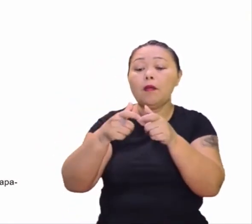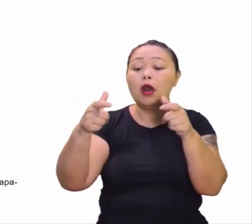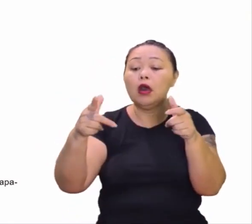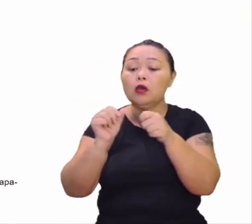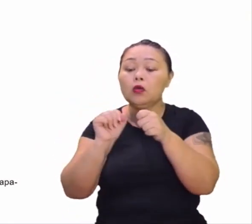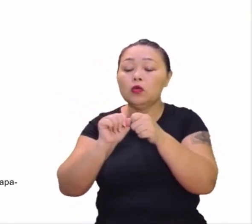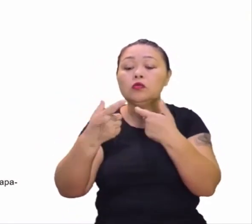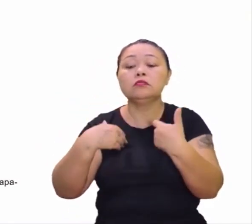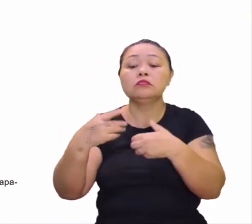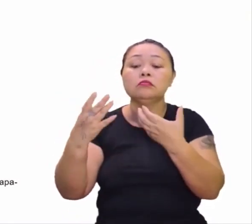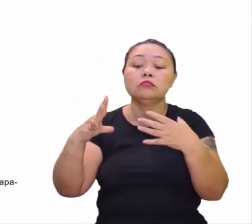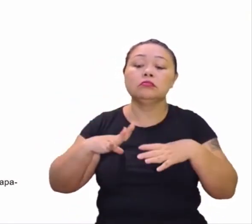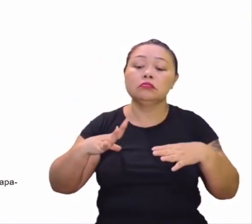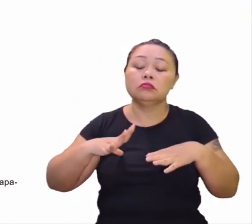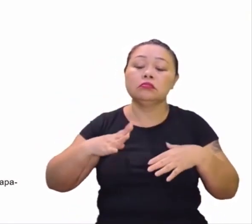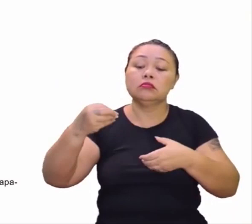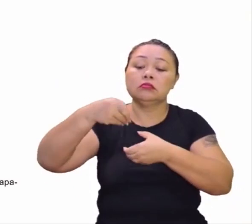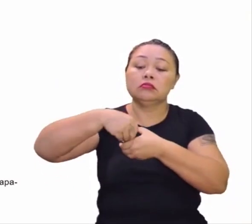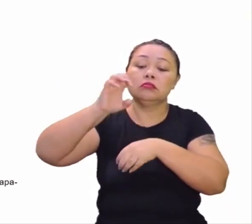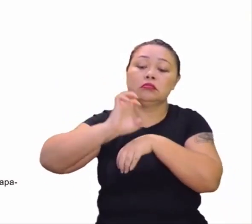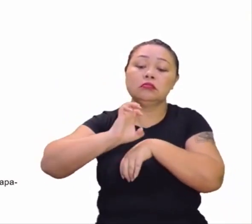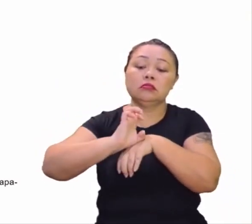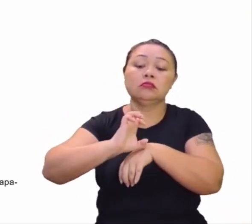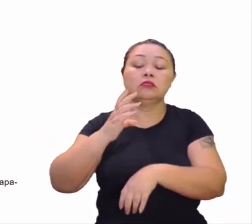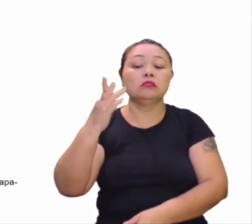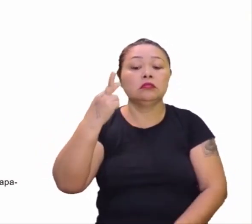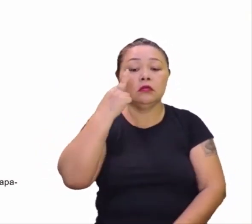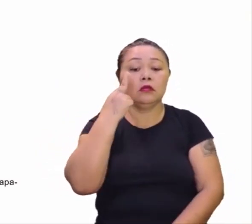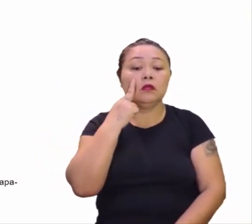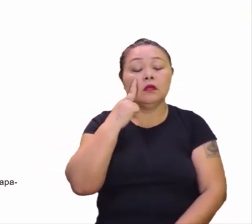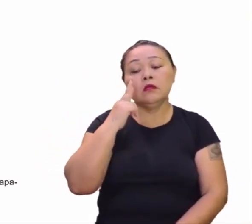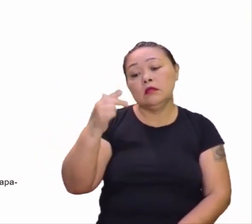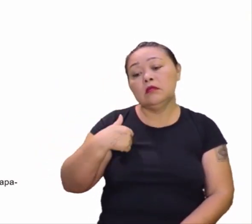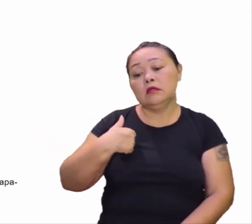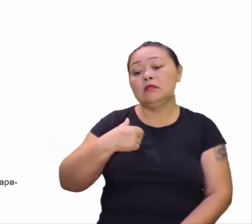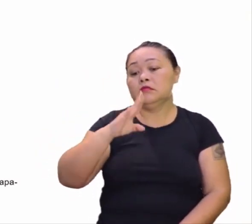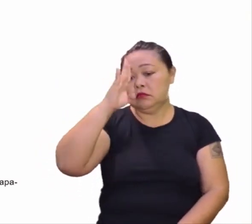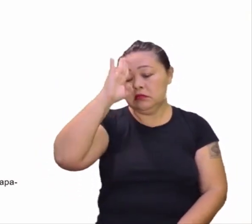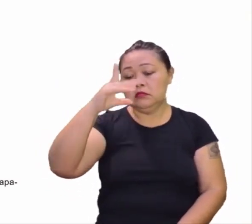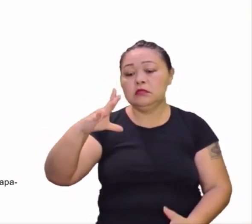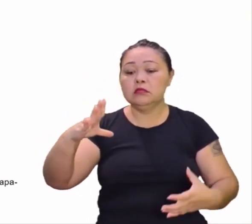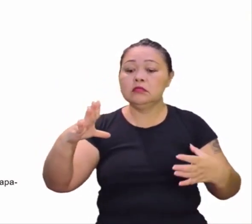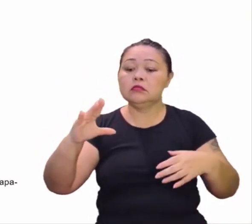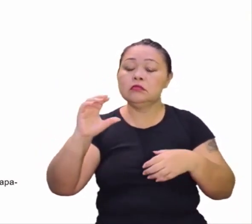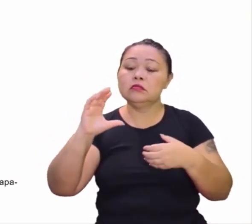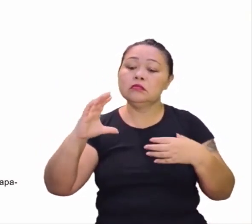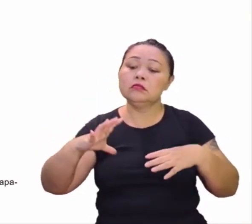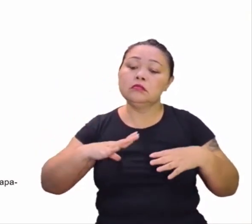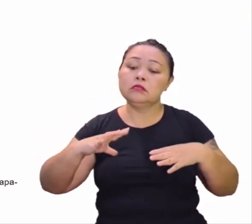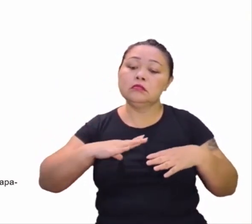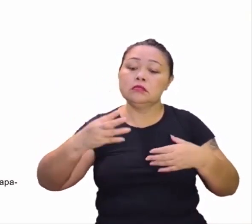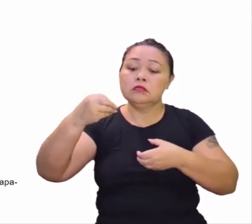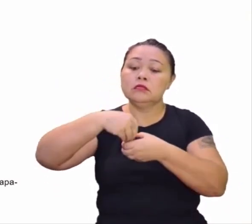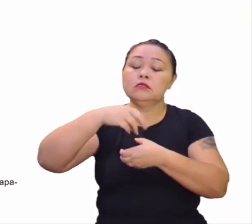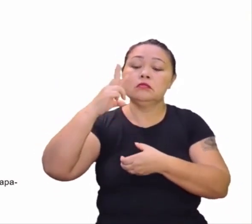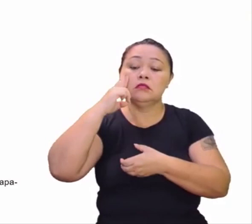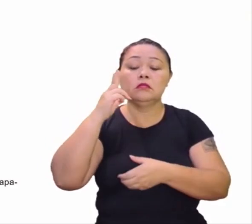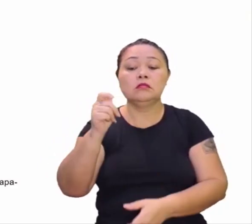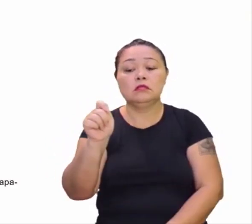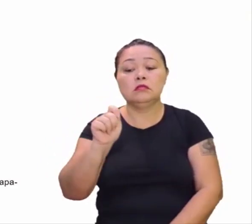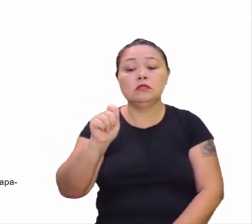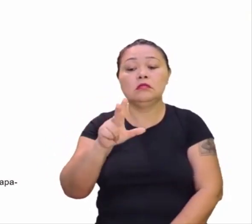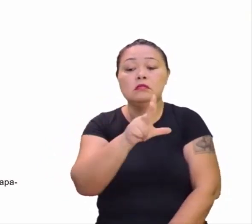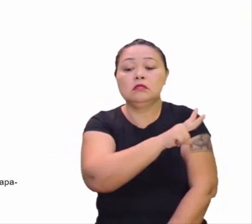maiores cidades do estado de Rondônia. Certo, professor Jorge? Exatamente. Então, essas são as principais cidades de Rondônia.